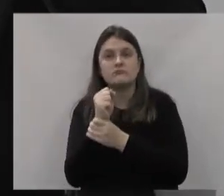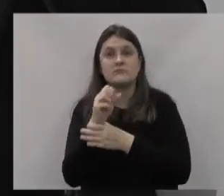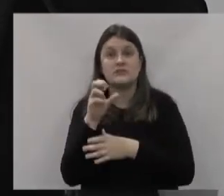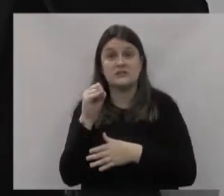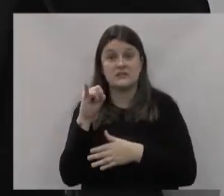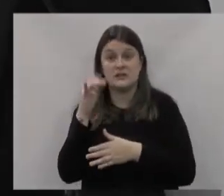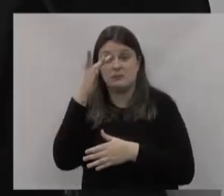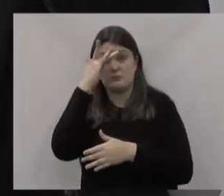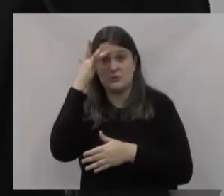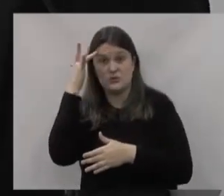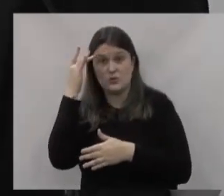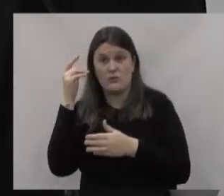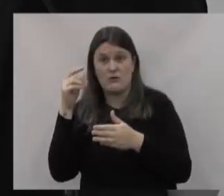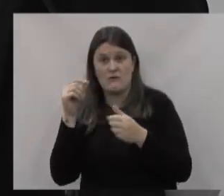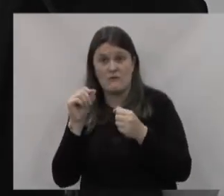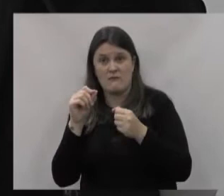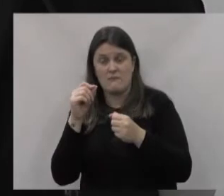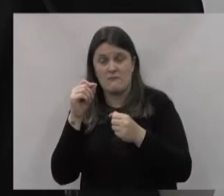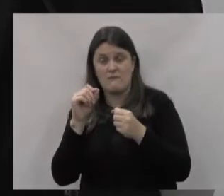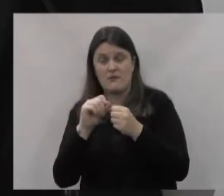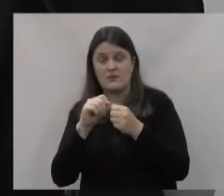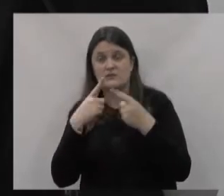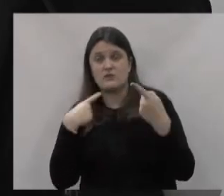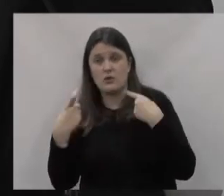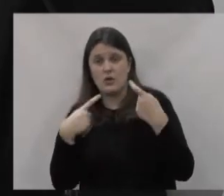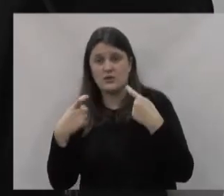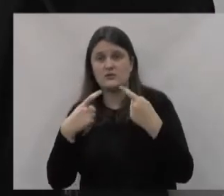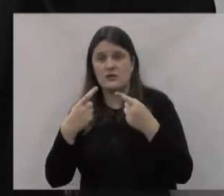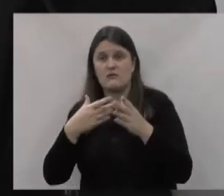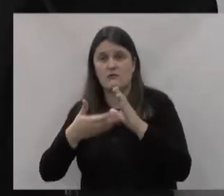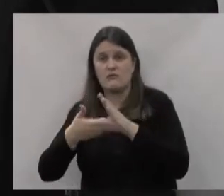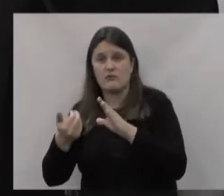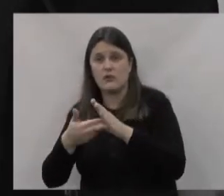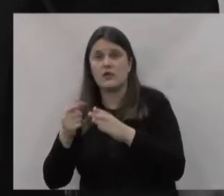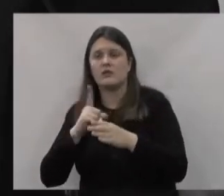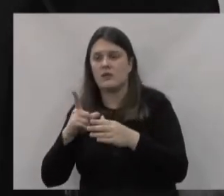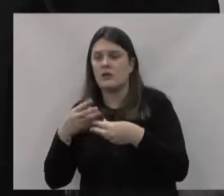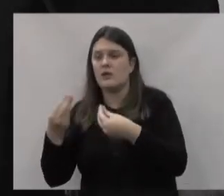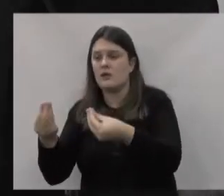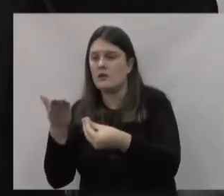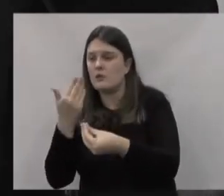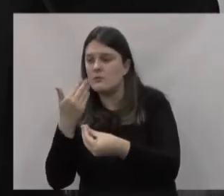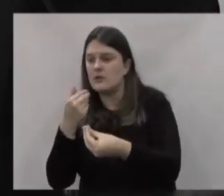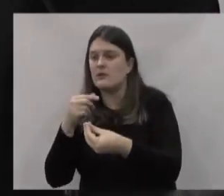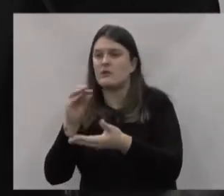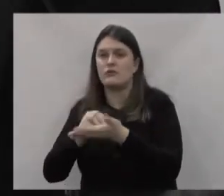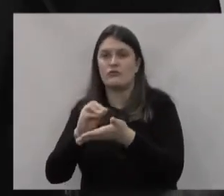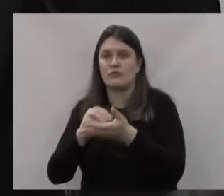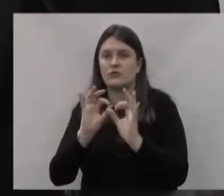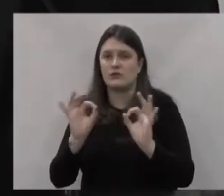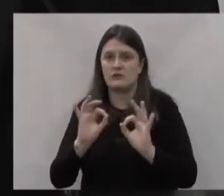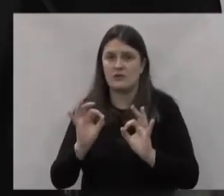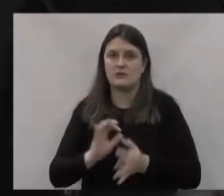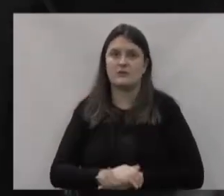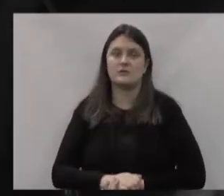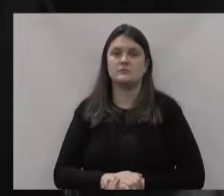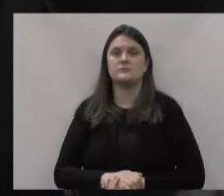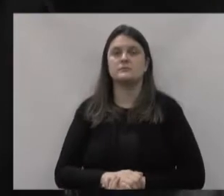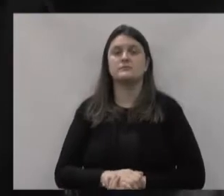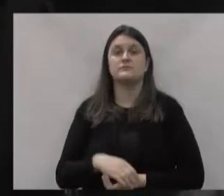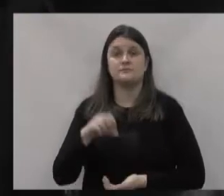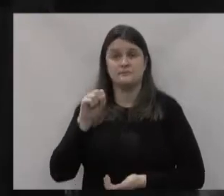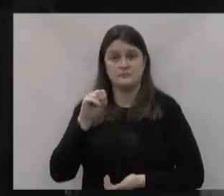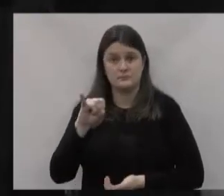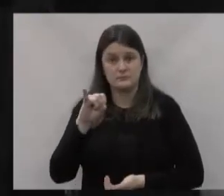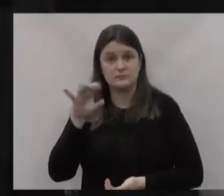esse agressor sair de casa, ela possa ter alimentos provisórios, né, ela pode ser atendida em todos os casos. E, claro, né,